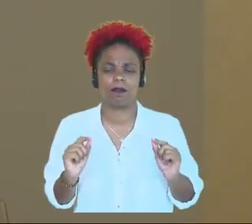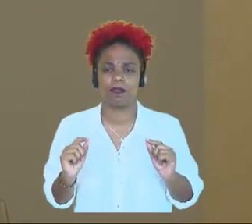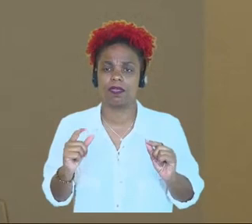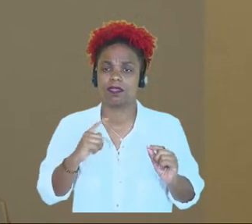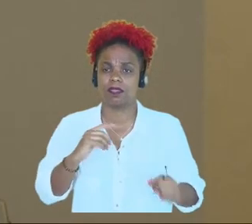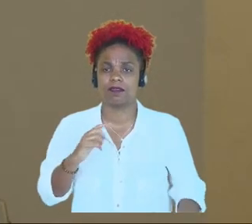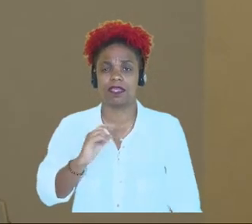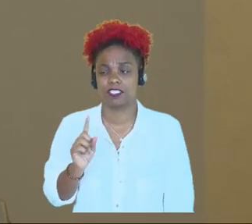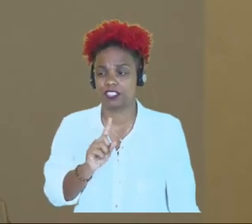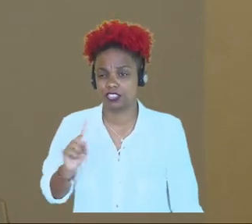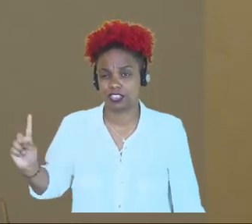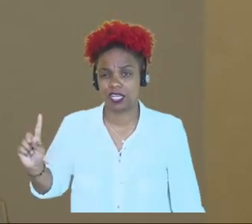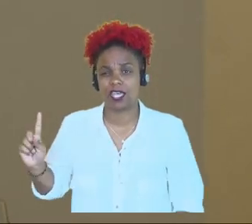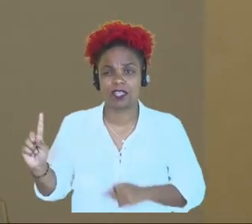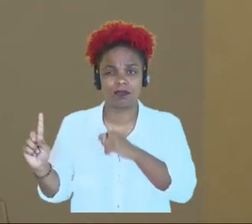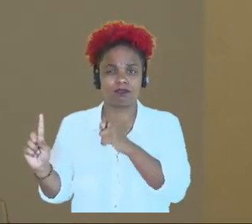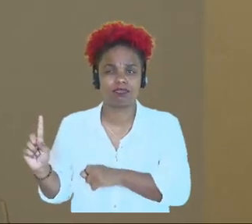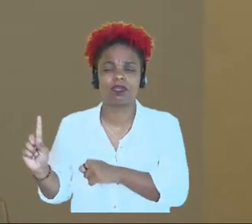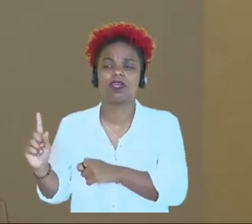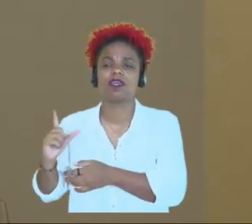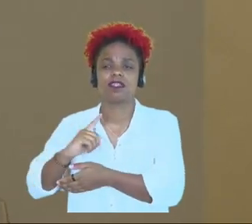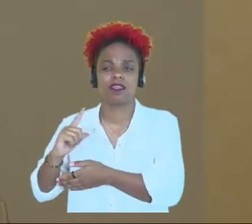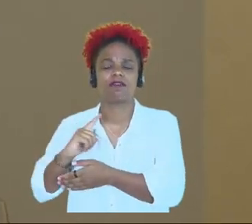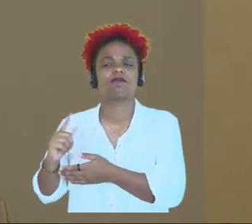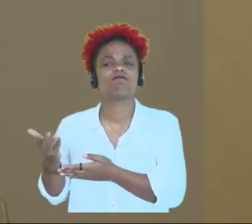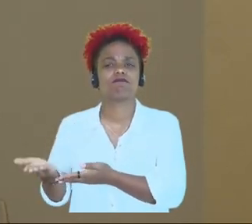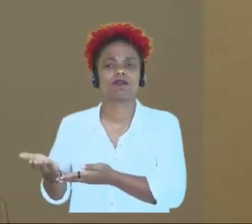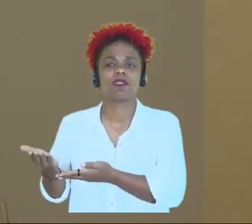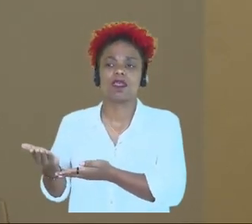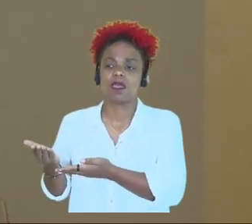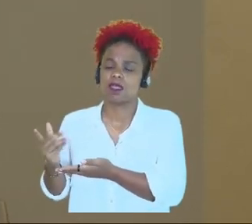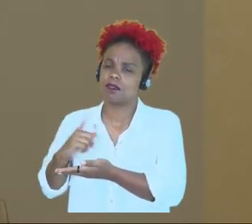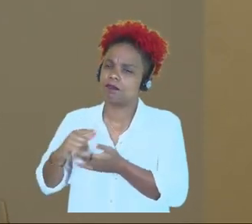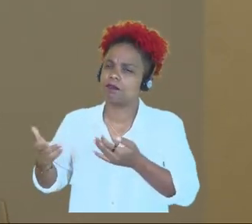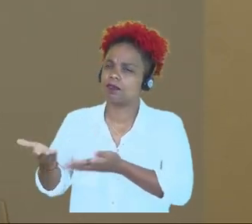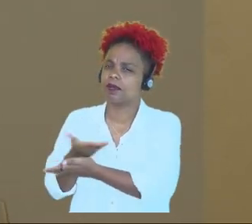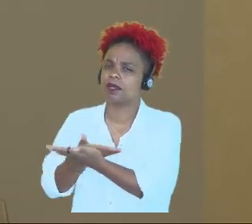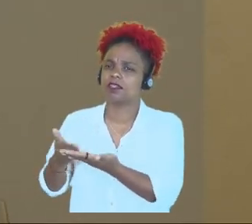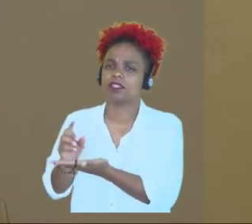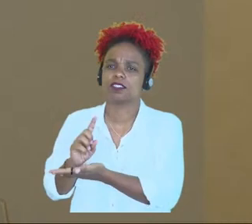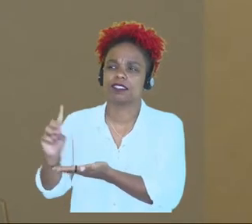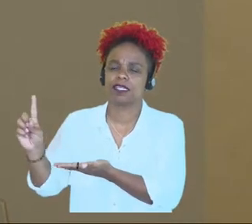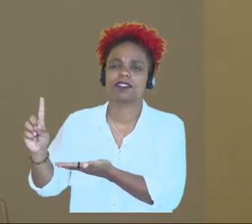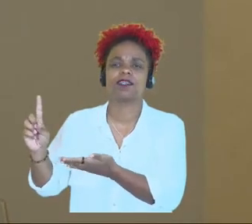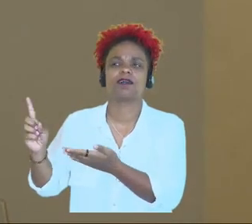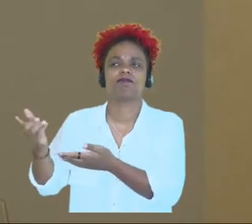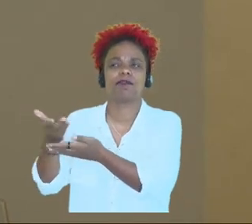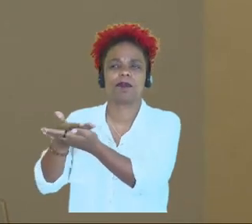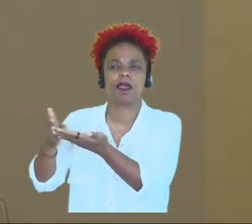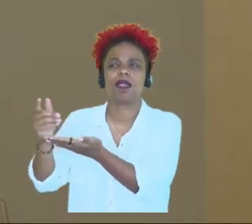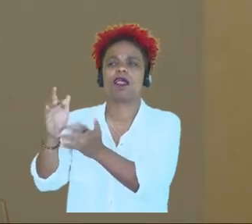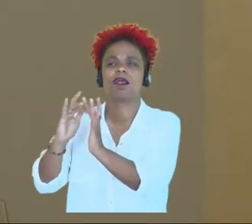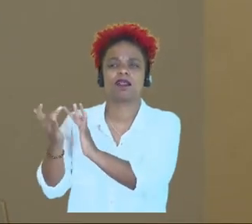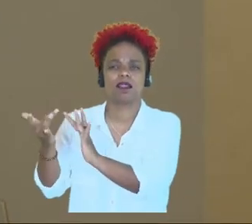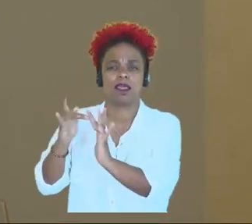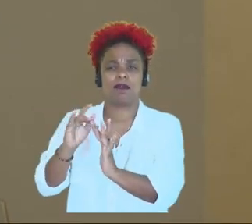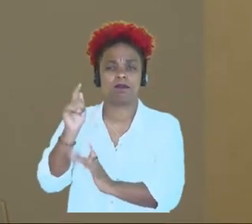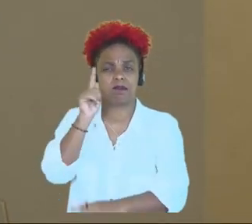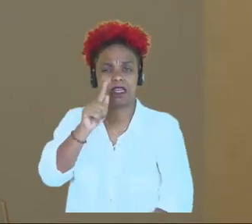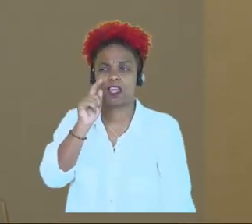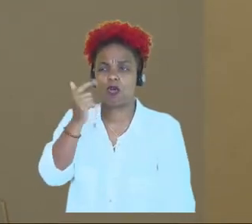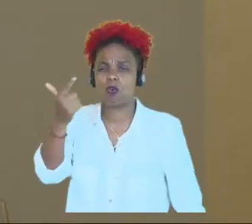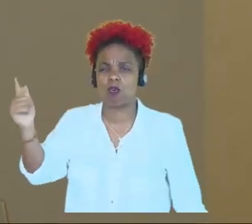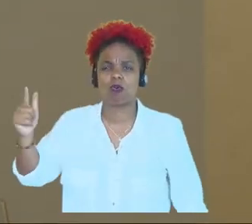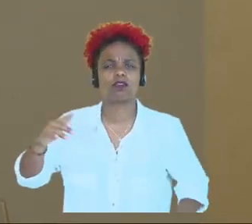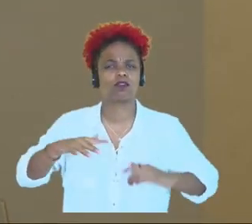extrema-direita brasileira, com fortes relações transnacionais, inclusive, com a extrema-direita americana e com outros movimentos, ela